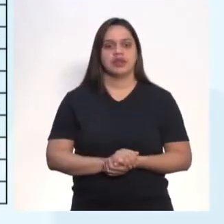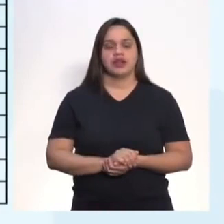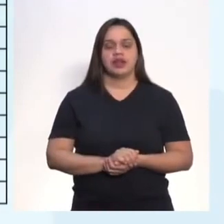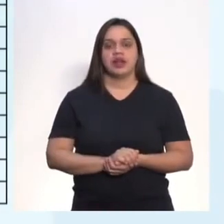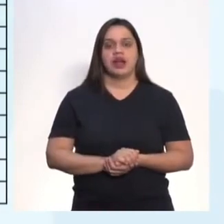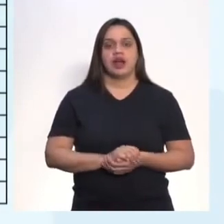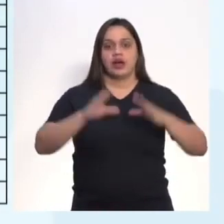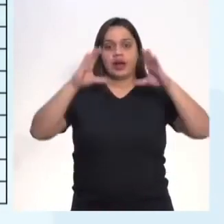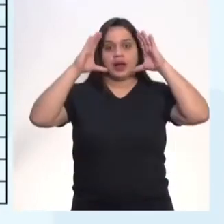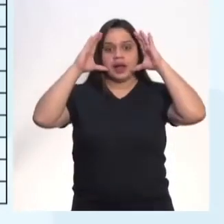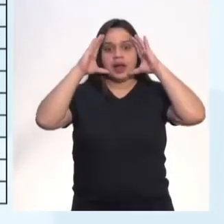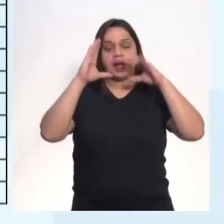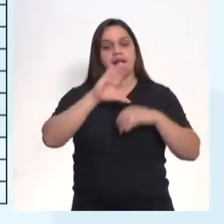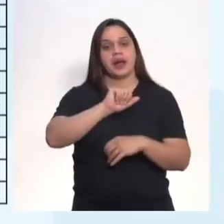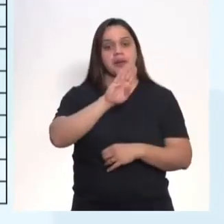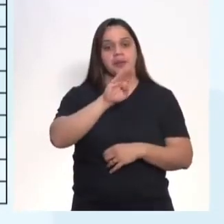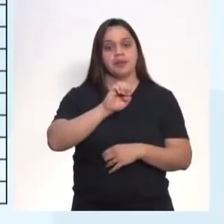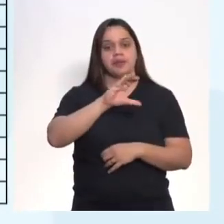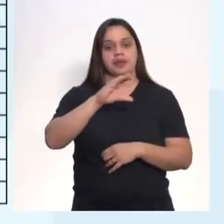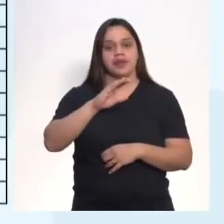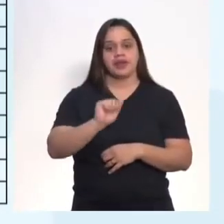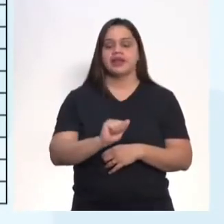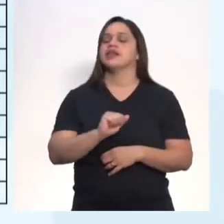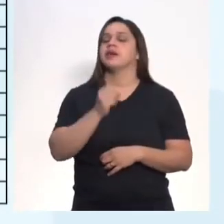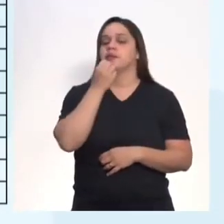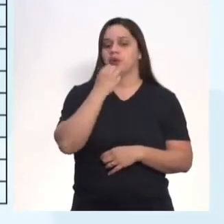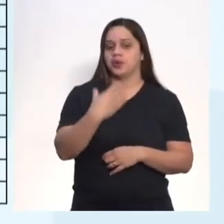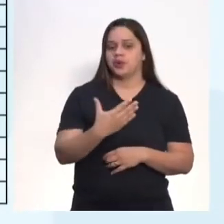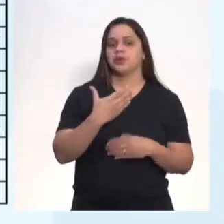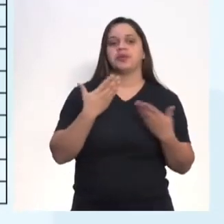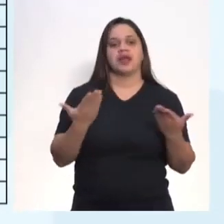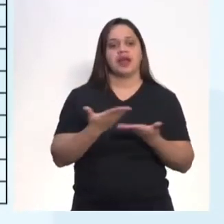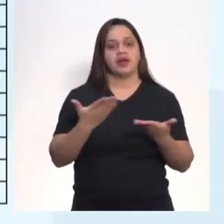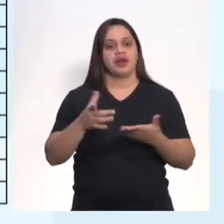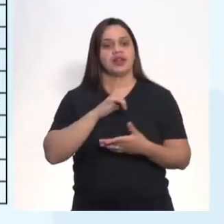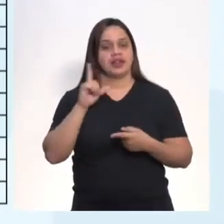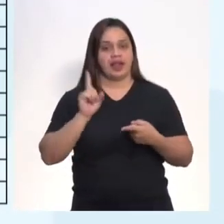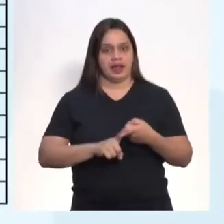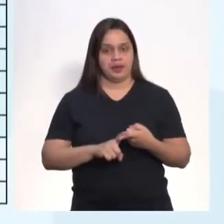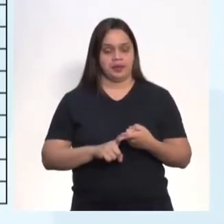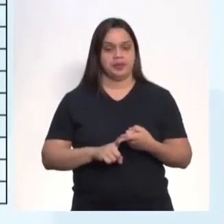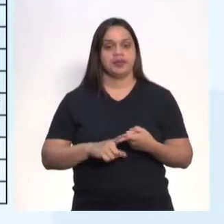Cabeça, Daniela. Muito bem, Daniela, cabeça. Então temos aí, ó.